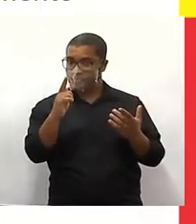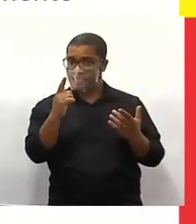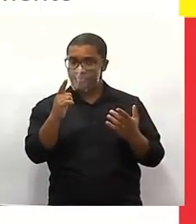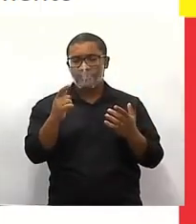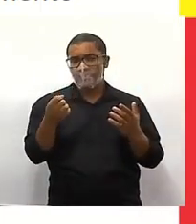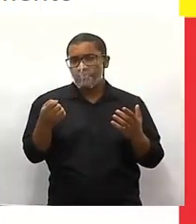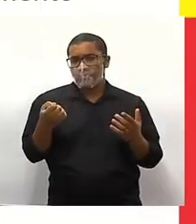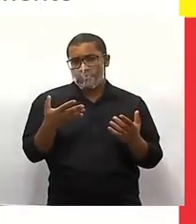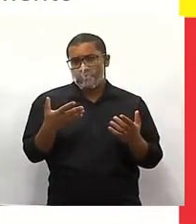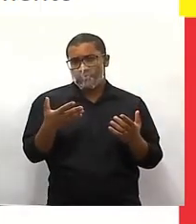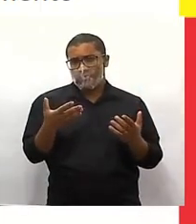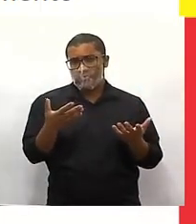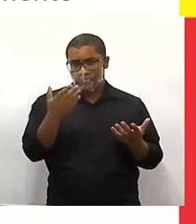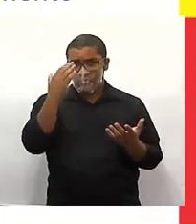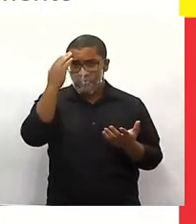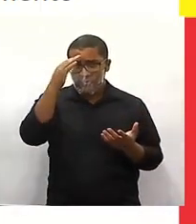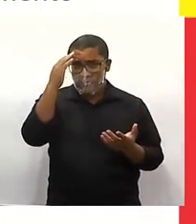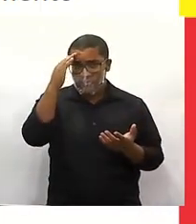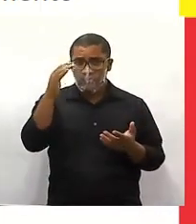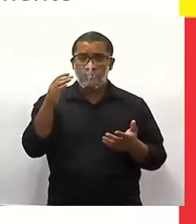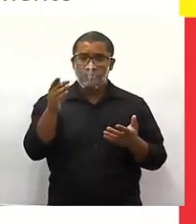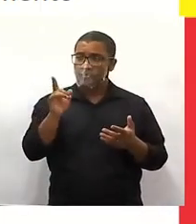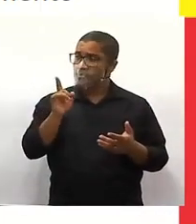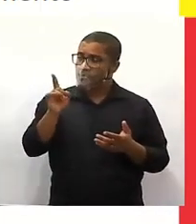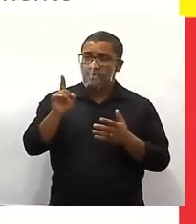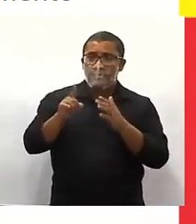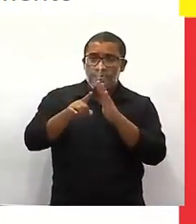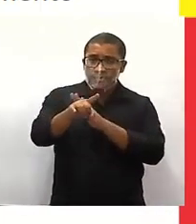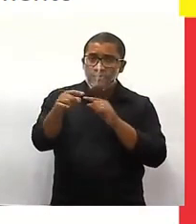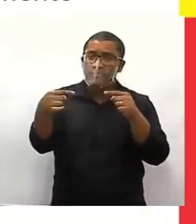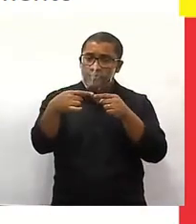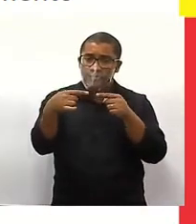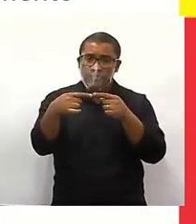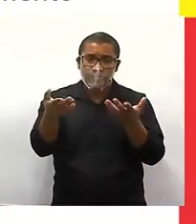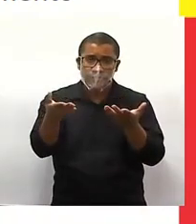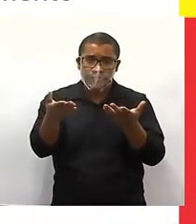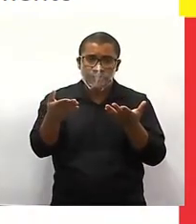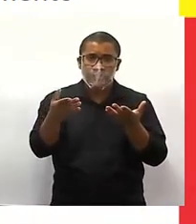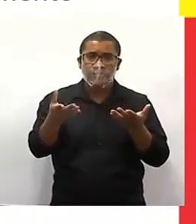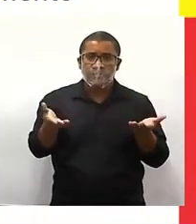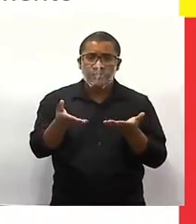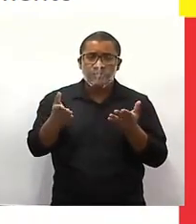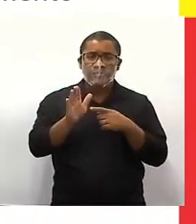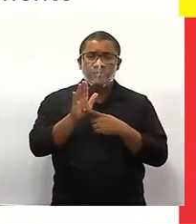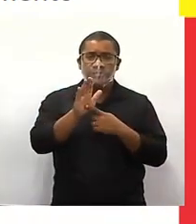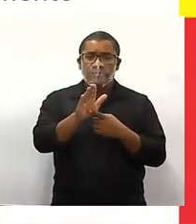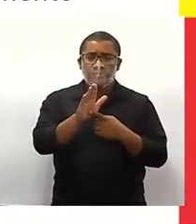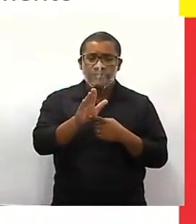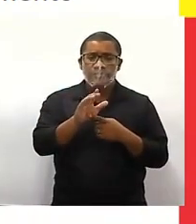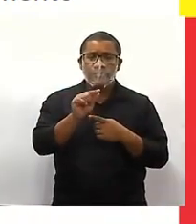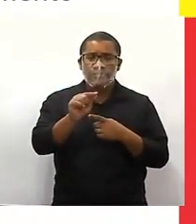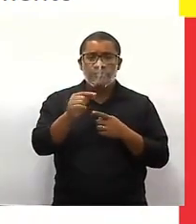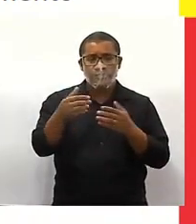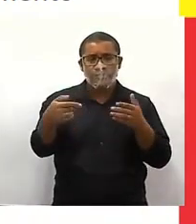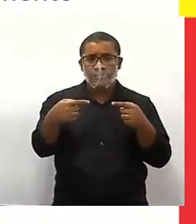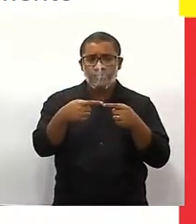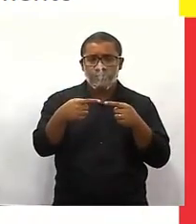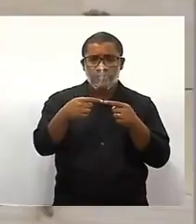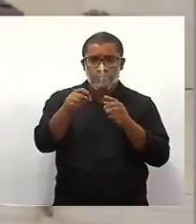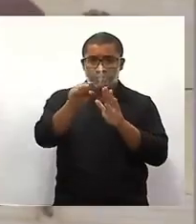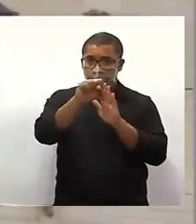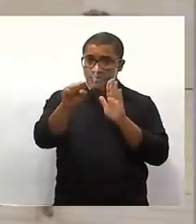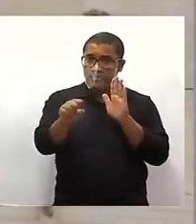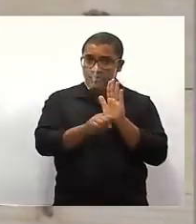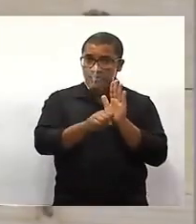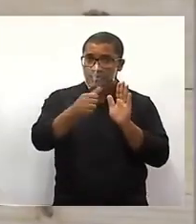essa questão está voltada a isso, beleza? Então, o que está mostrando aí é um cenário do século XIX,